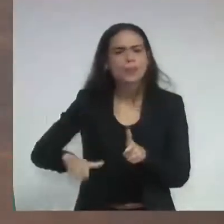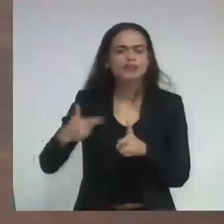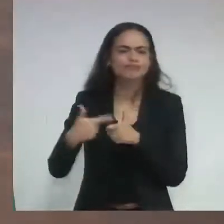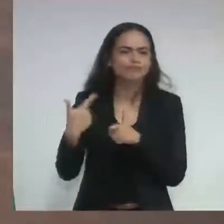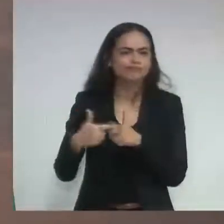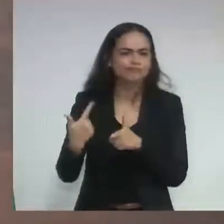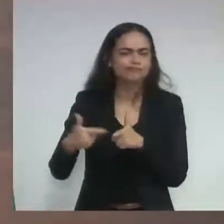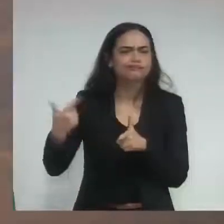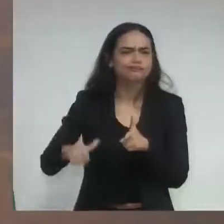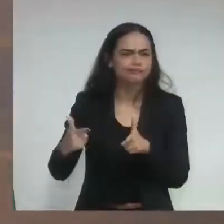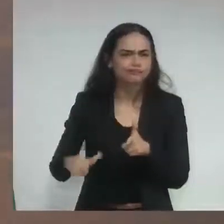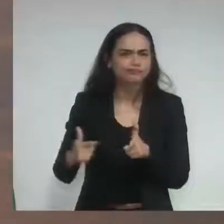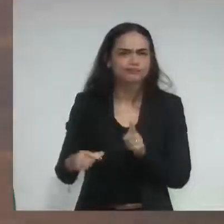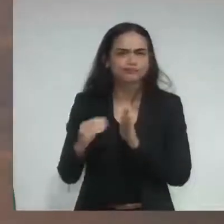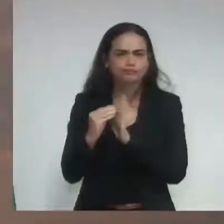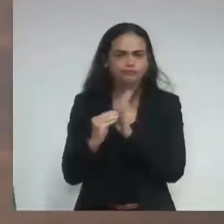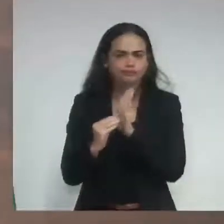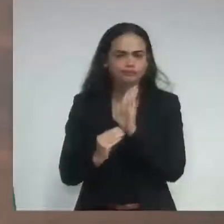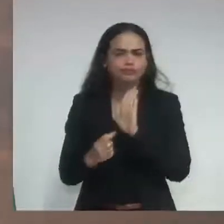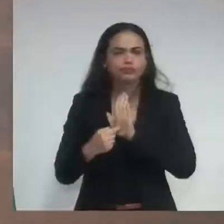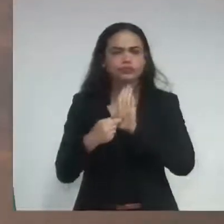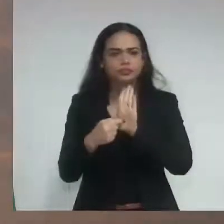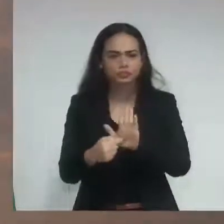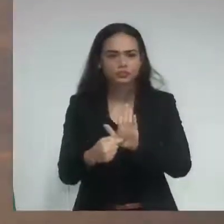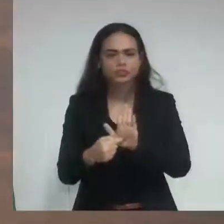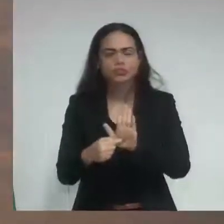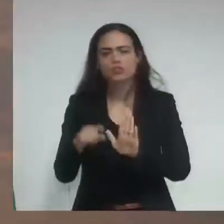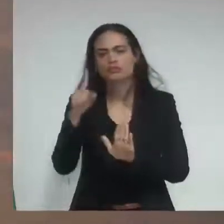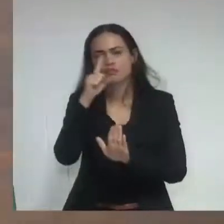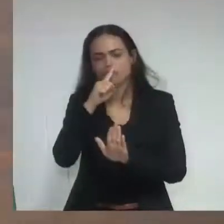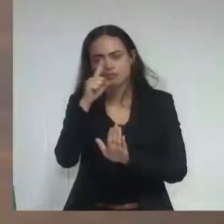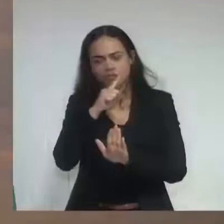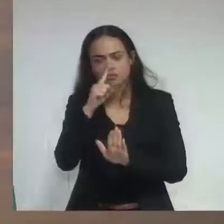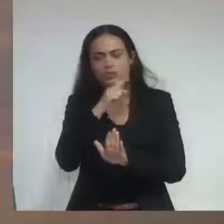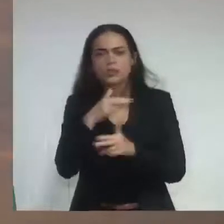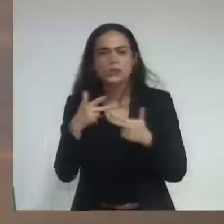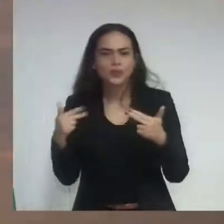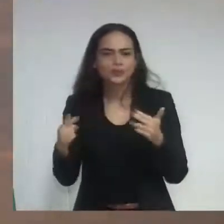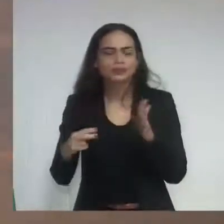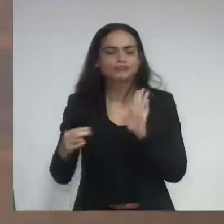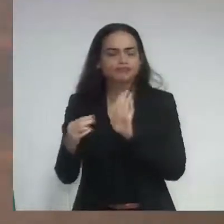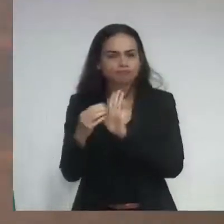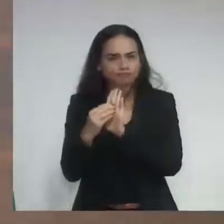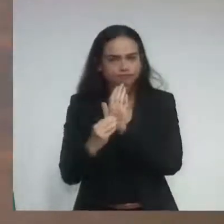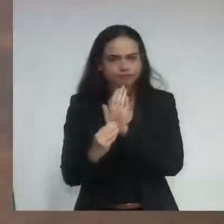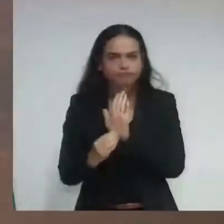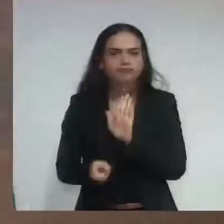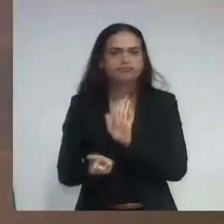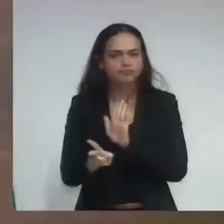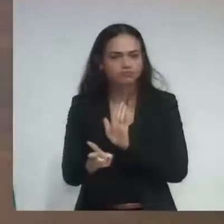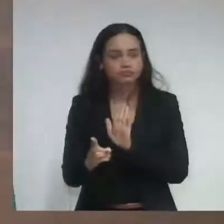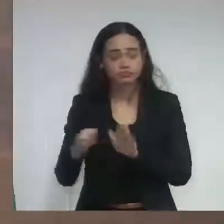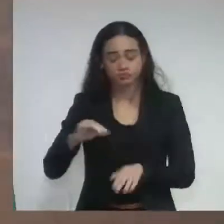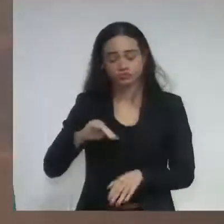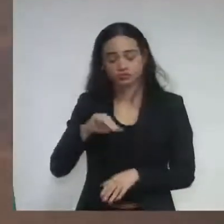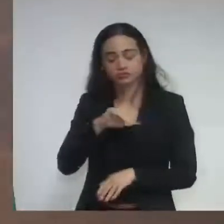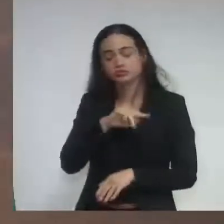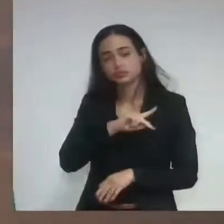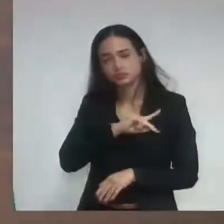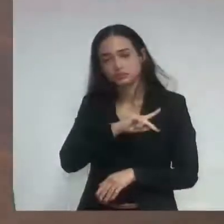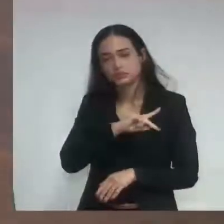problemas, os equívocos e irregularidades foram mantidos, e o Ministério Público de